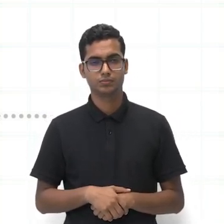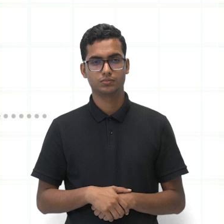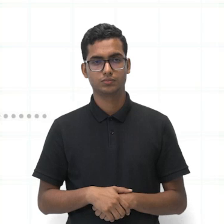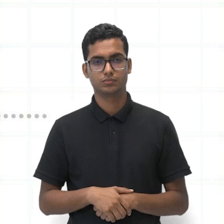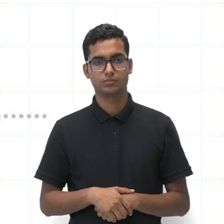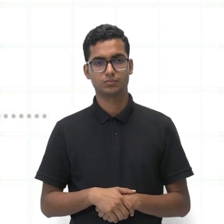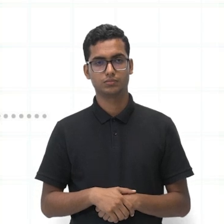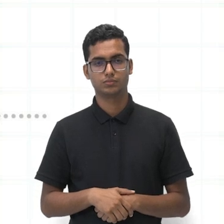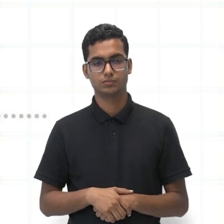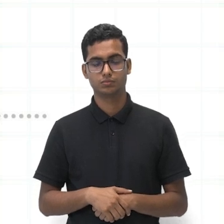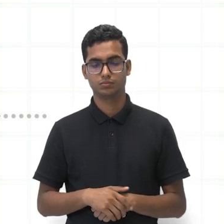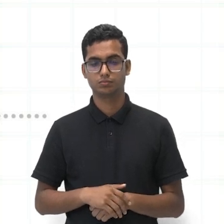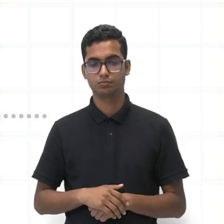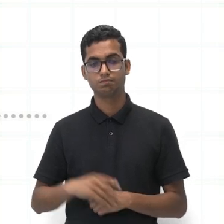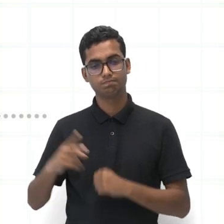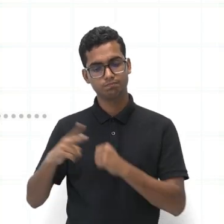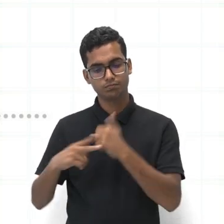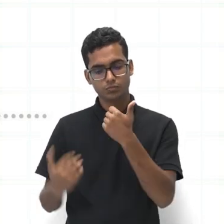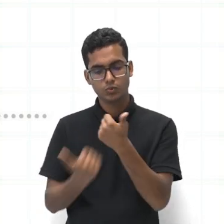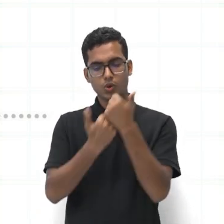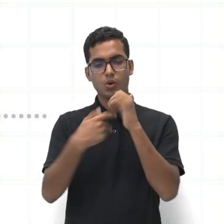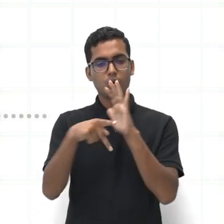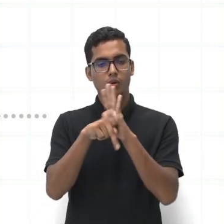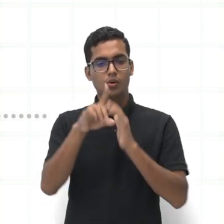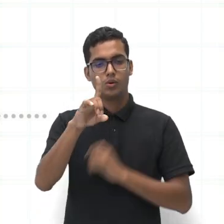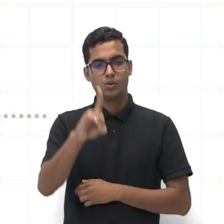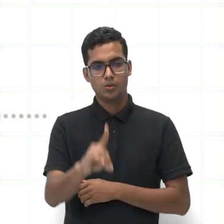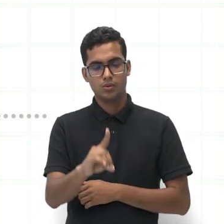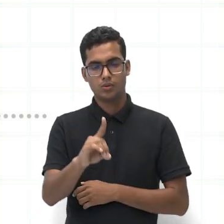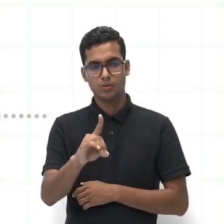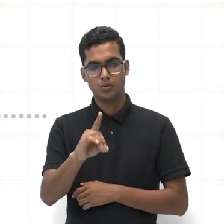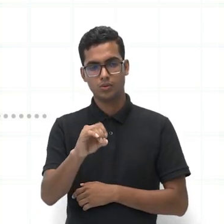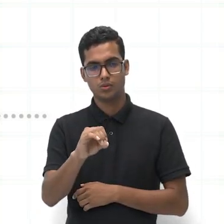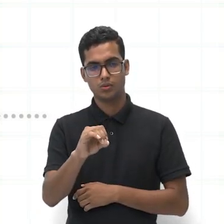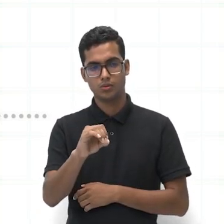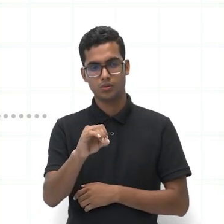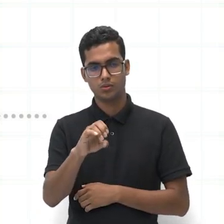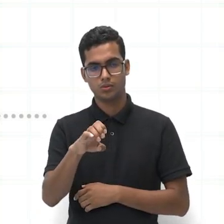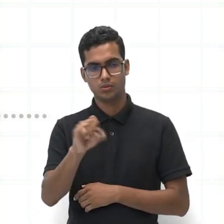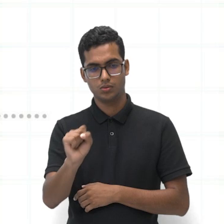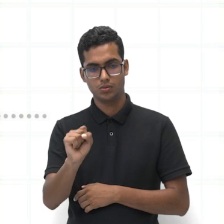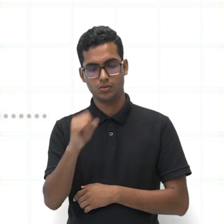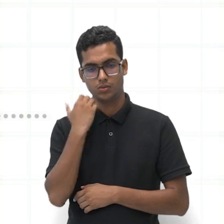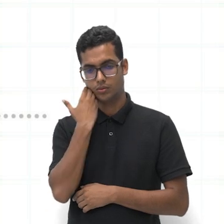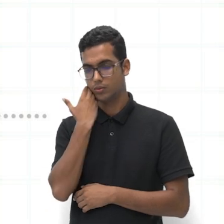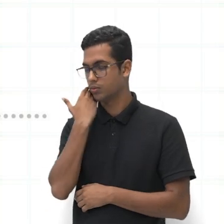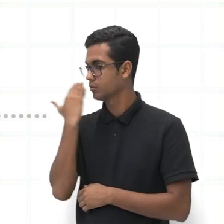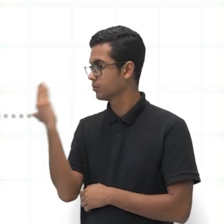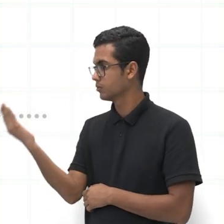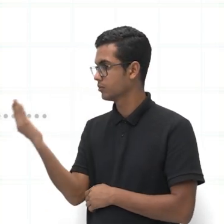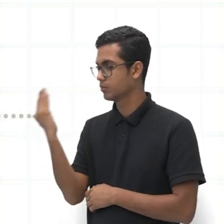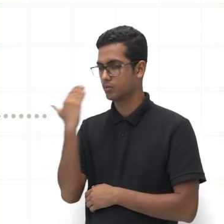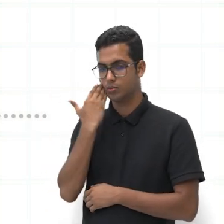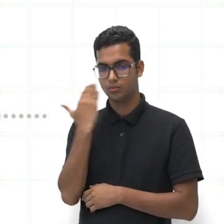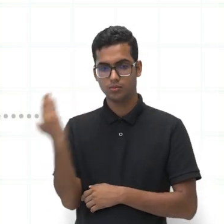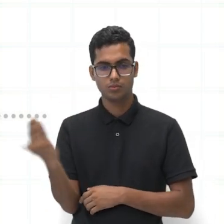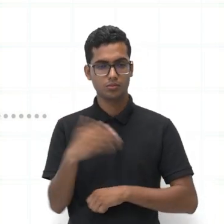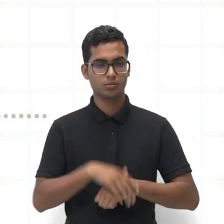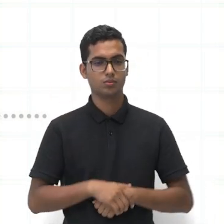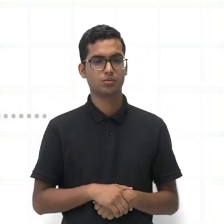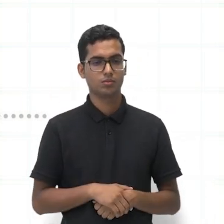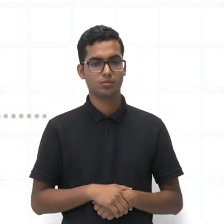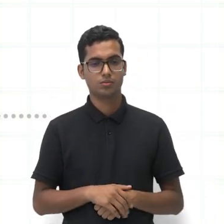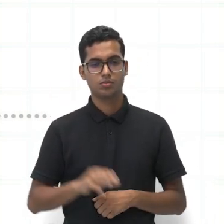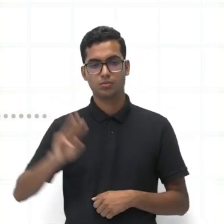meu auxiliar, tá bom? Que no caso será o does. E a pergunta